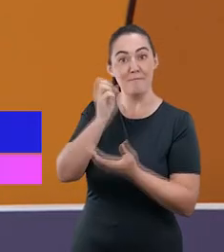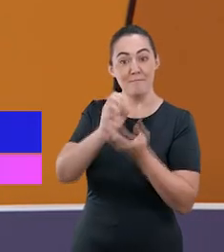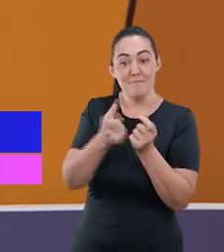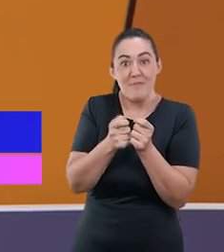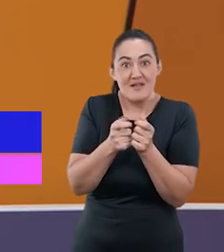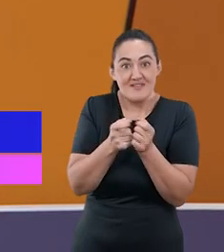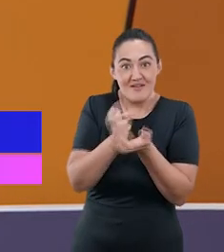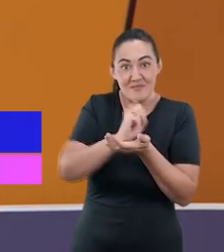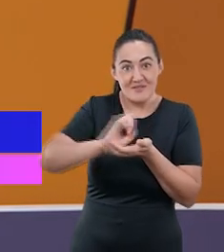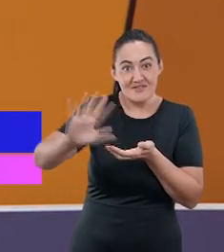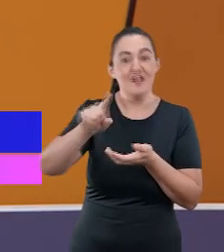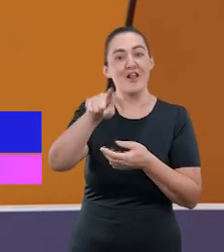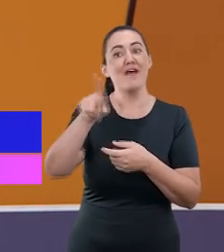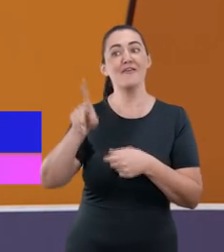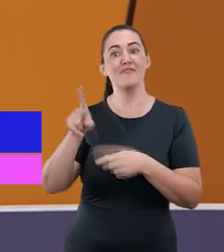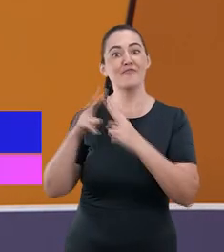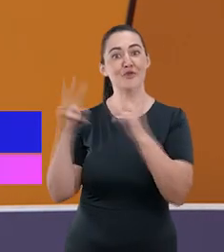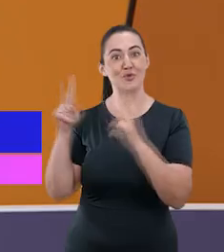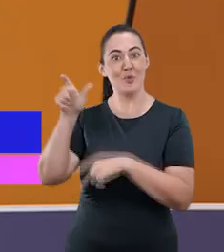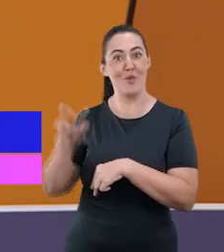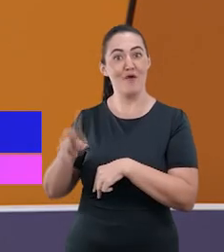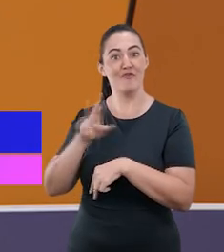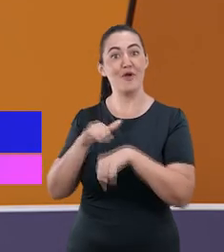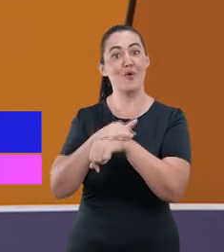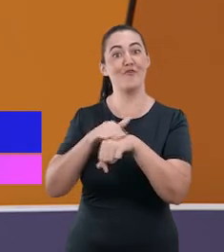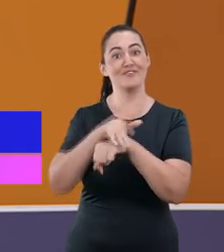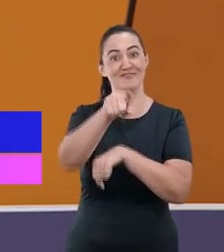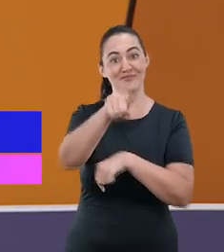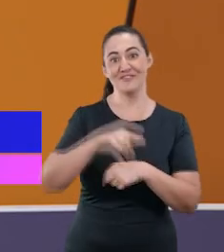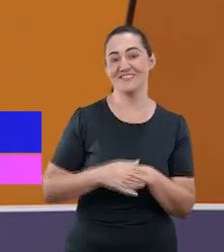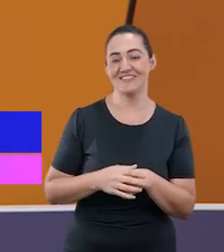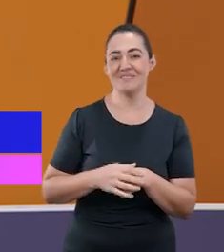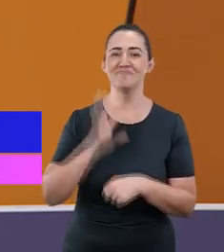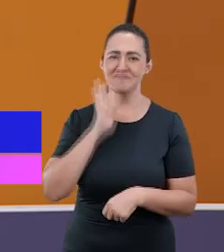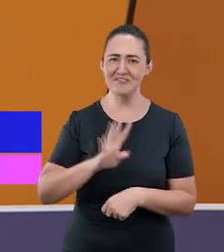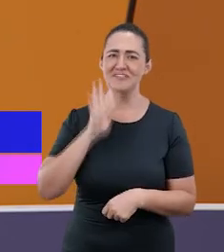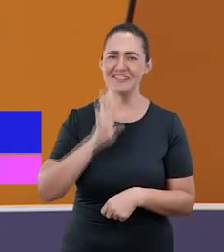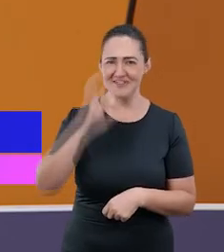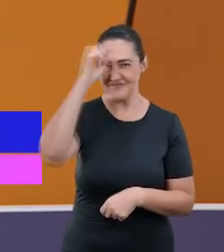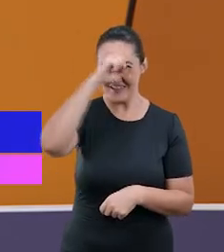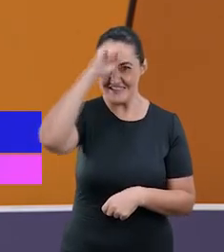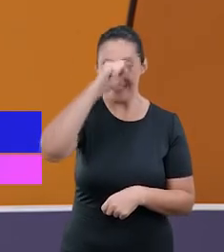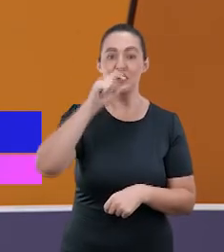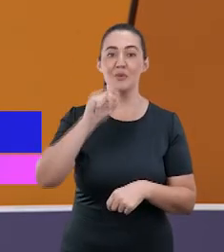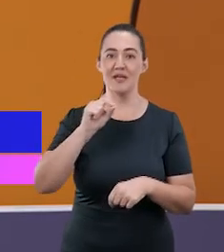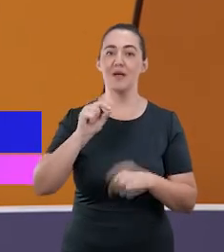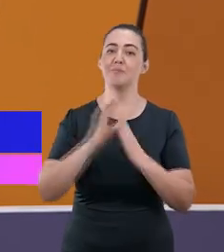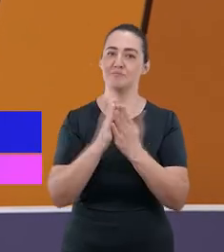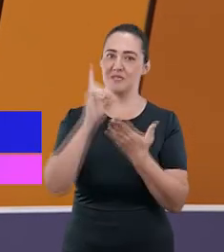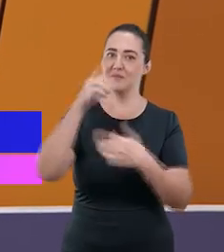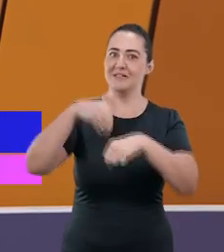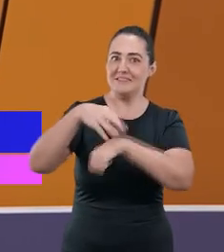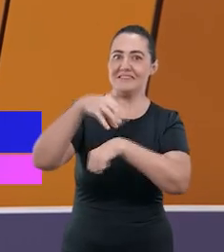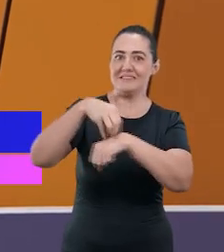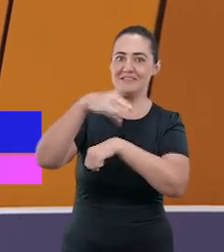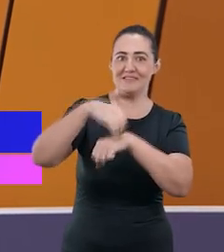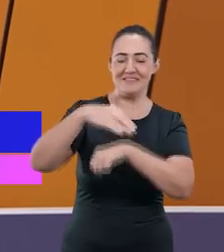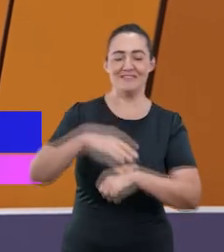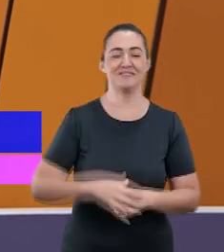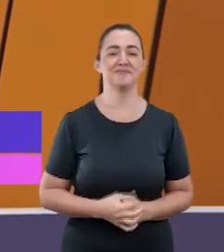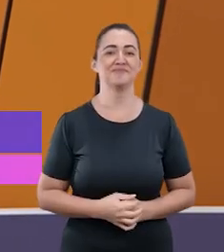vai conversar com você e você vai ver que bênção será entender e compreender ainda mais sobre a palavra do